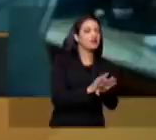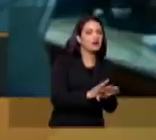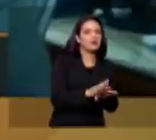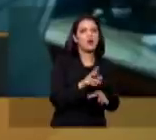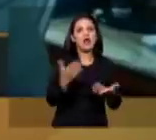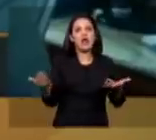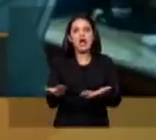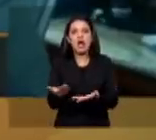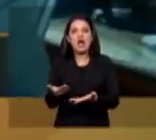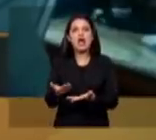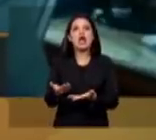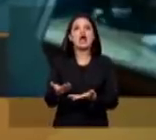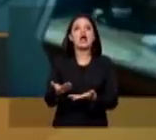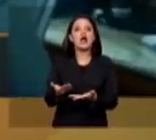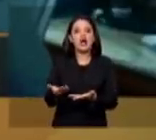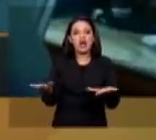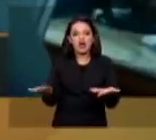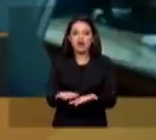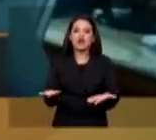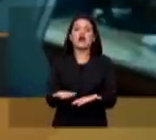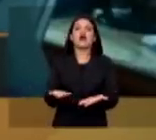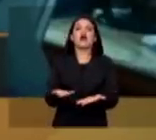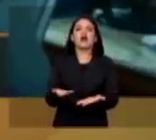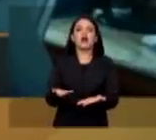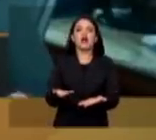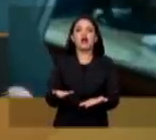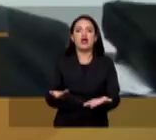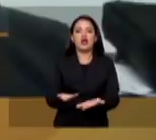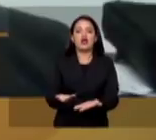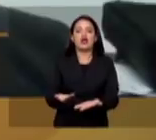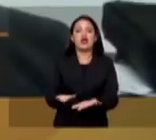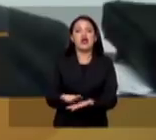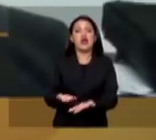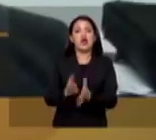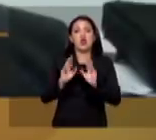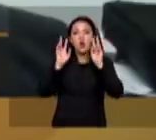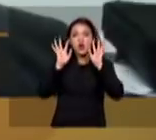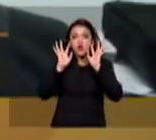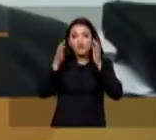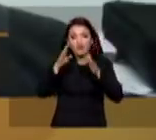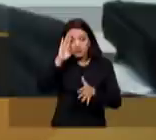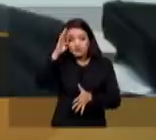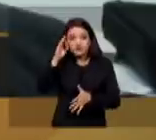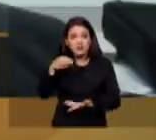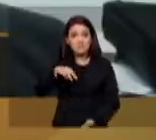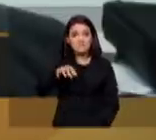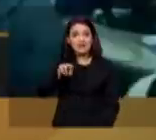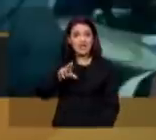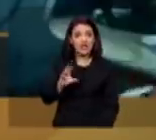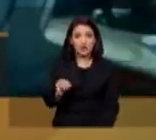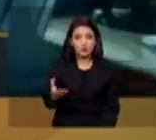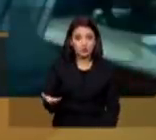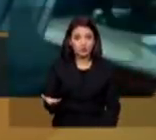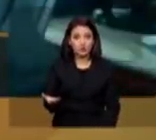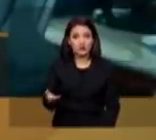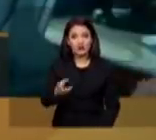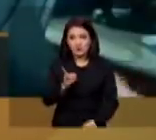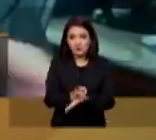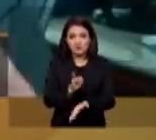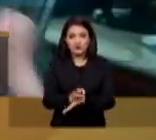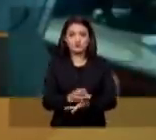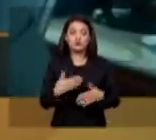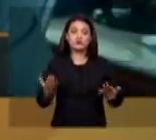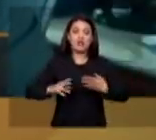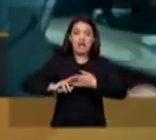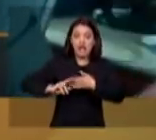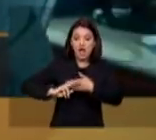da controvérsia em si, em competência. Penso da mesma forma. Se a consequência, qual é o competente?